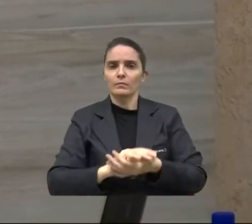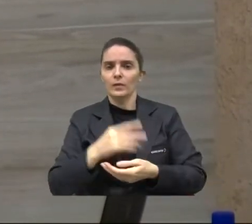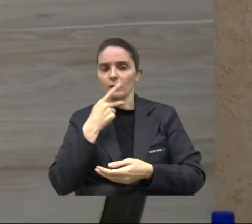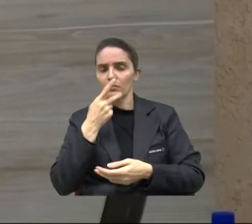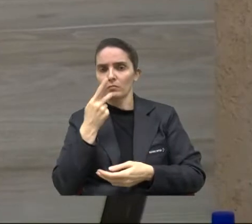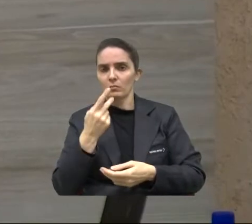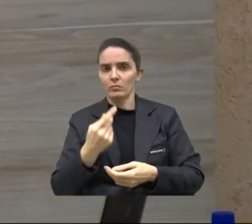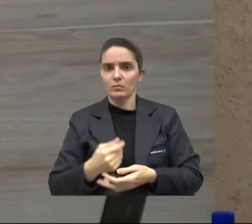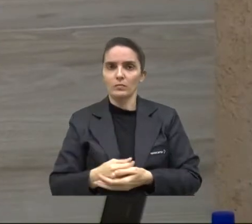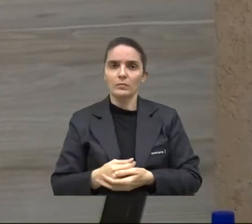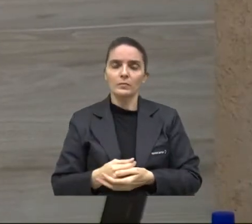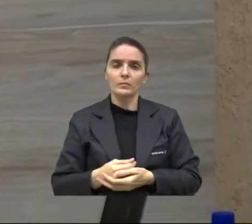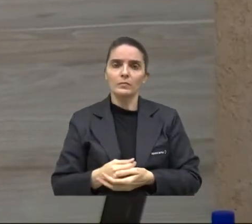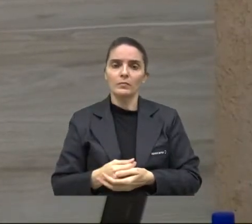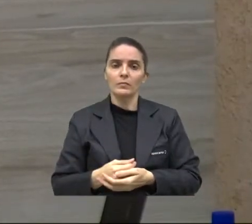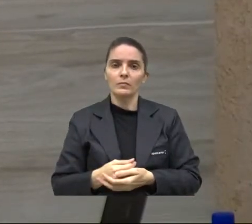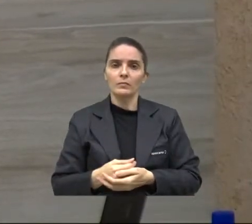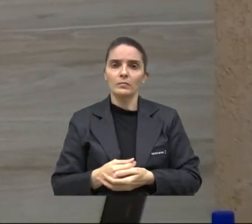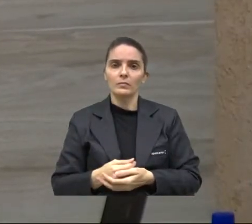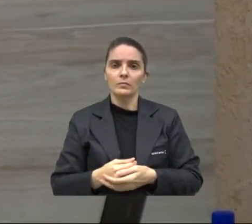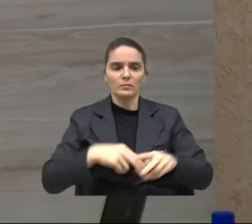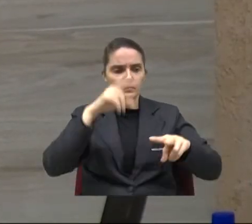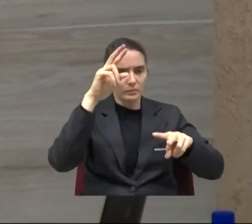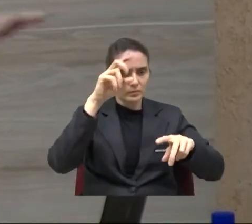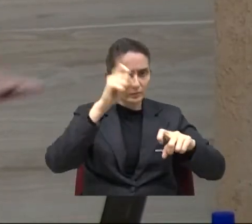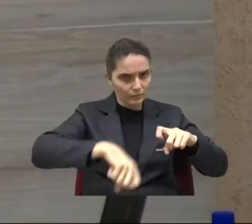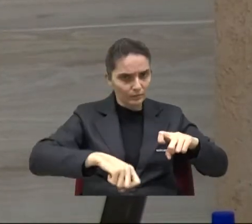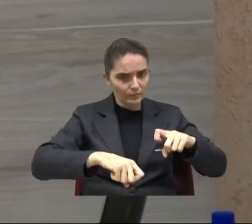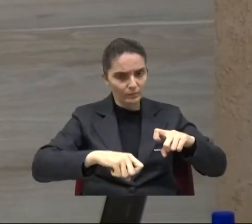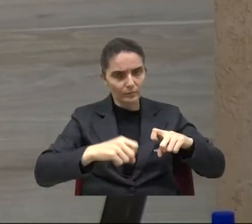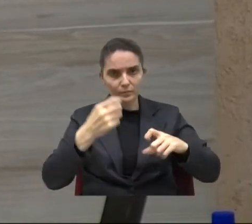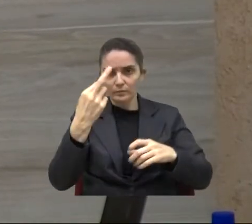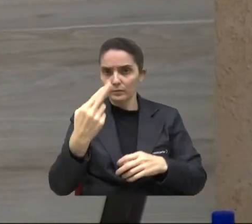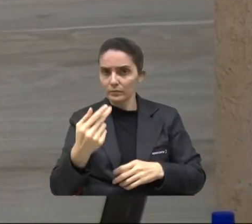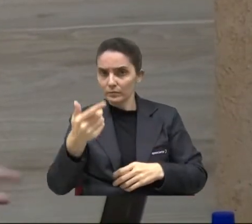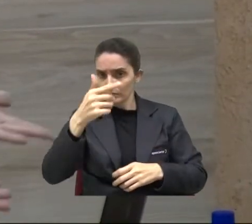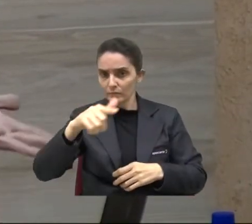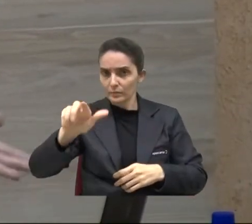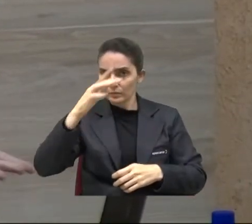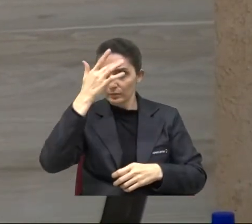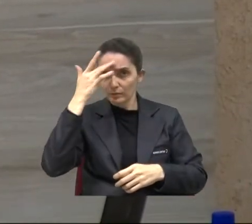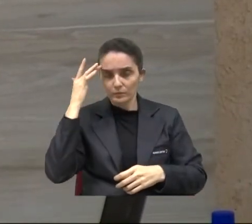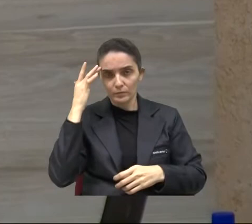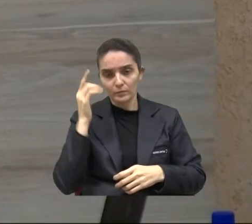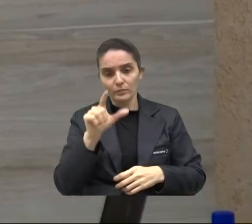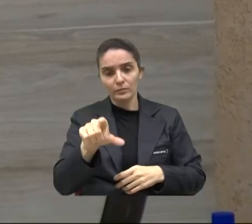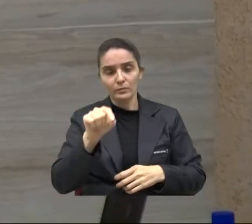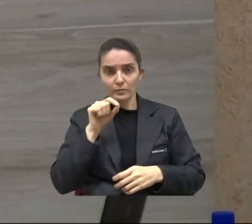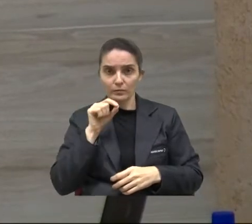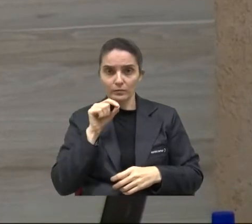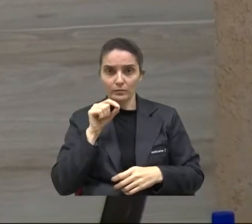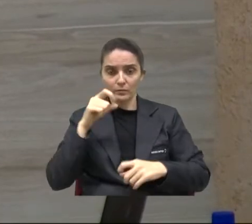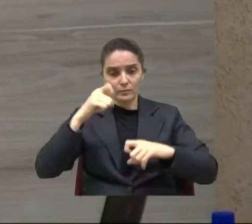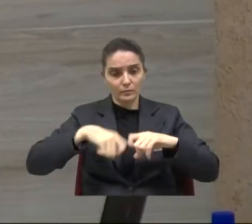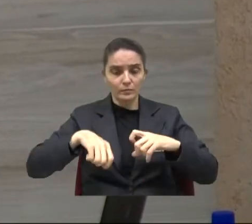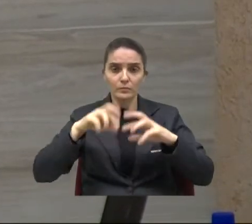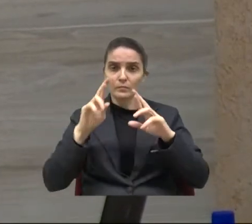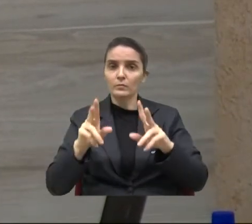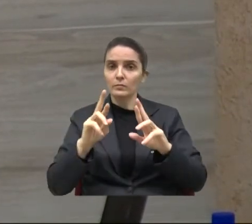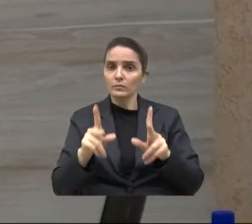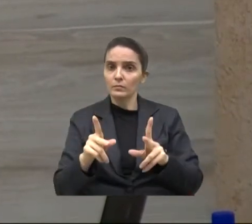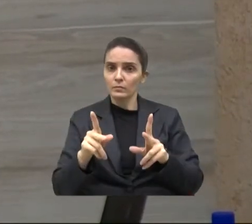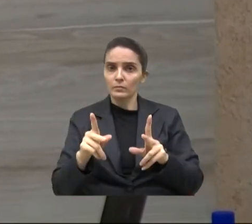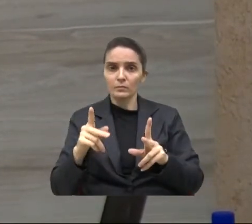colocar isso como as outras pessoas que fazem um gênero diferente daqueles que a gente